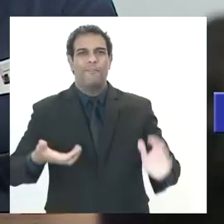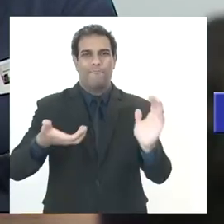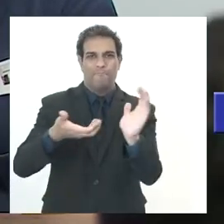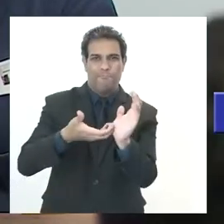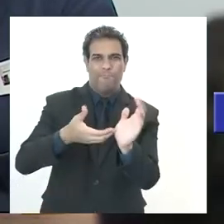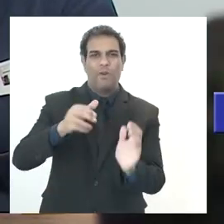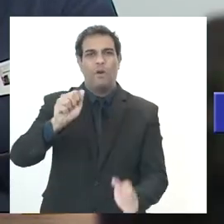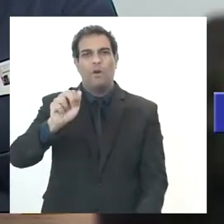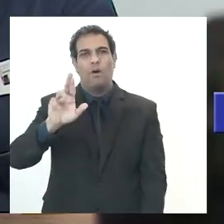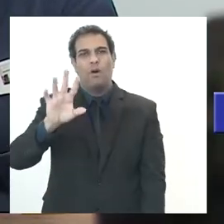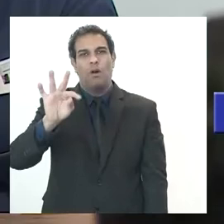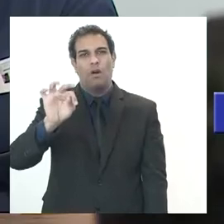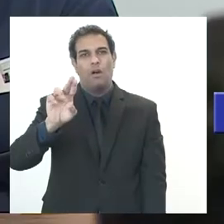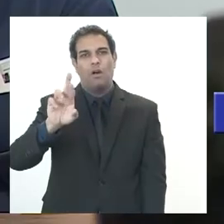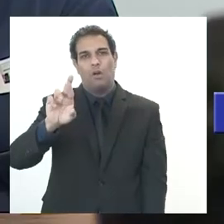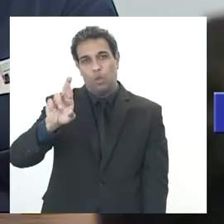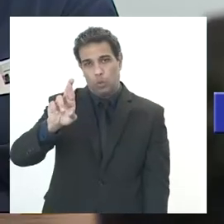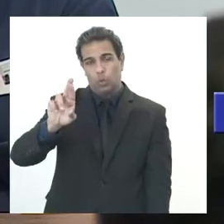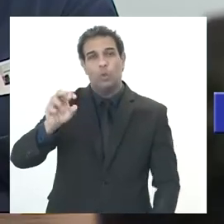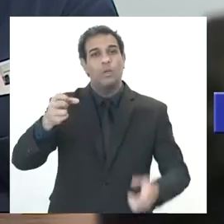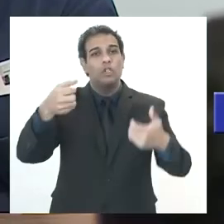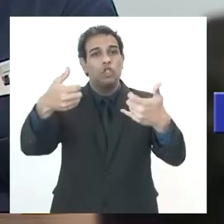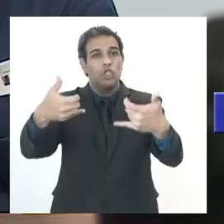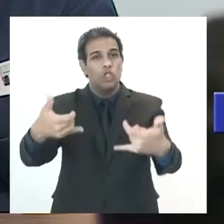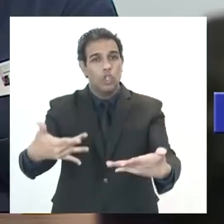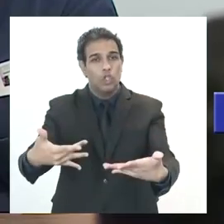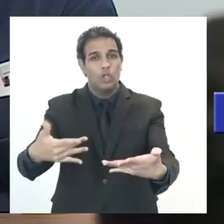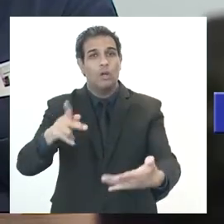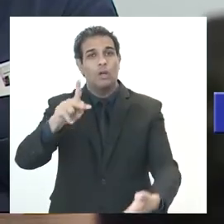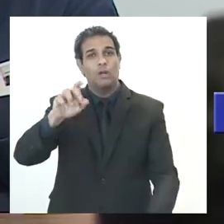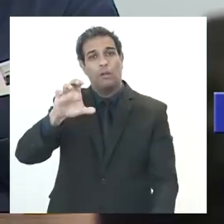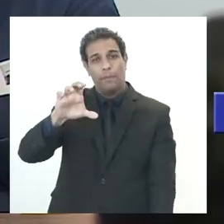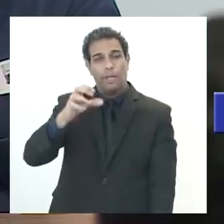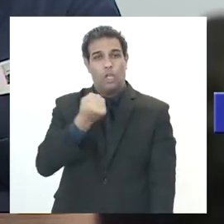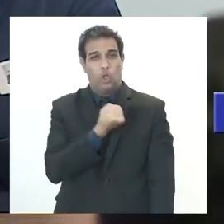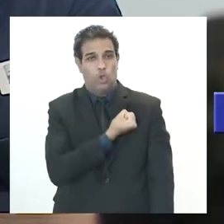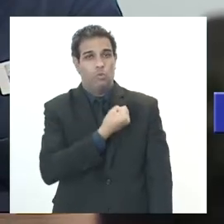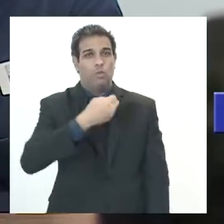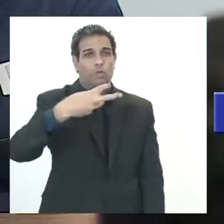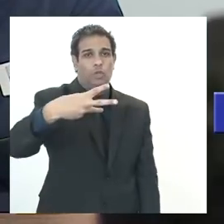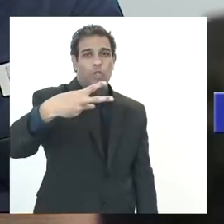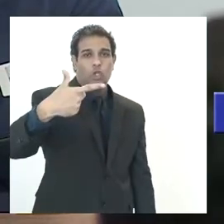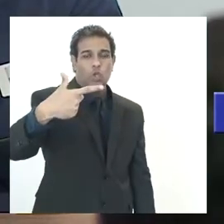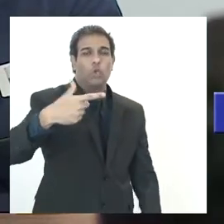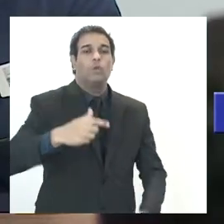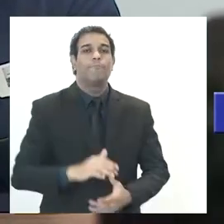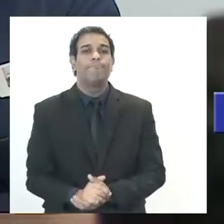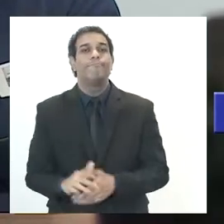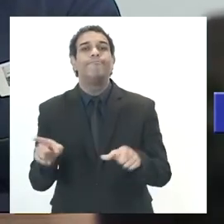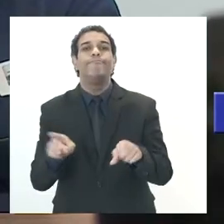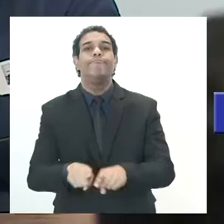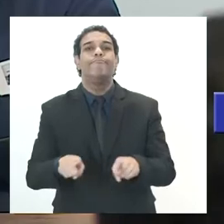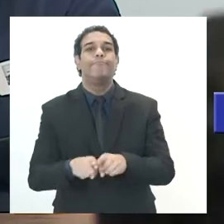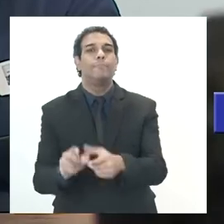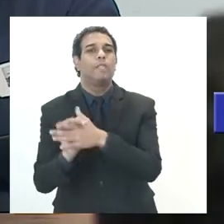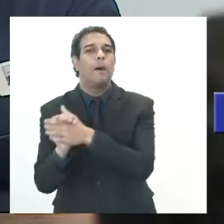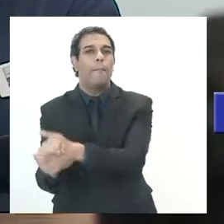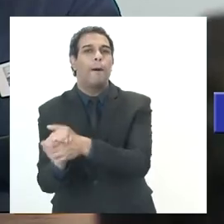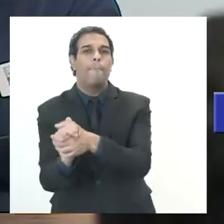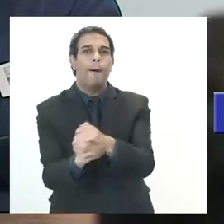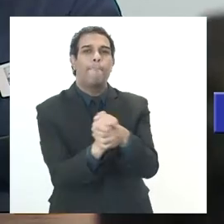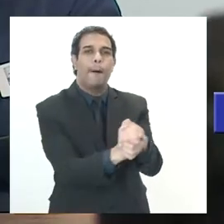tu Lira é falando sobre a PEC 32 é a também faz uma saudação aqui a